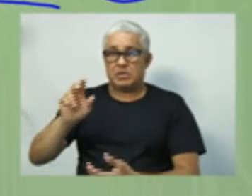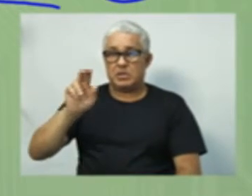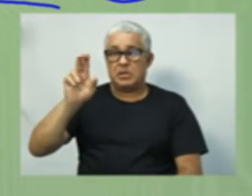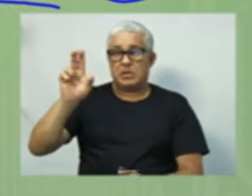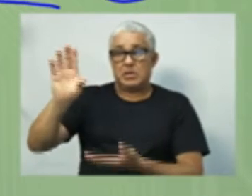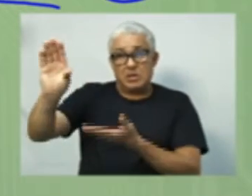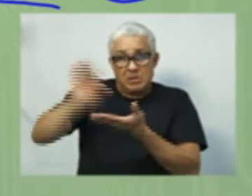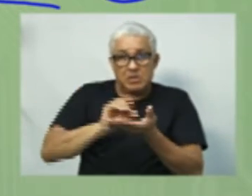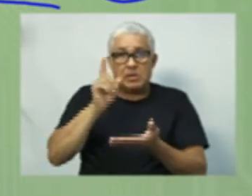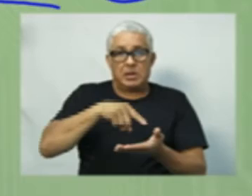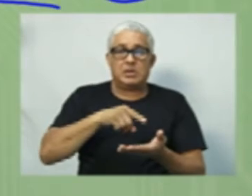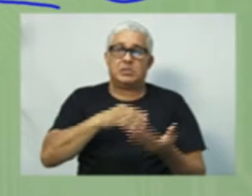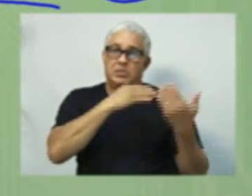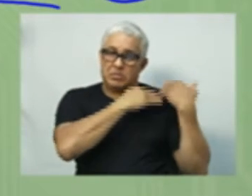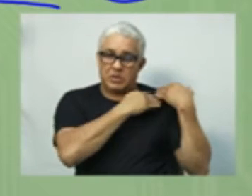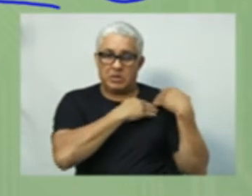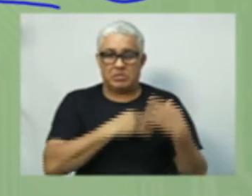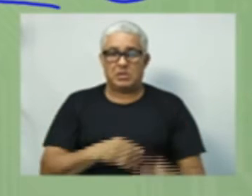ser a mesma pessoa.